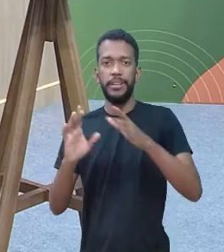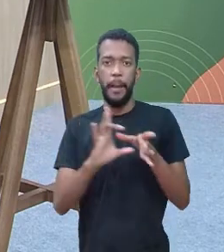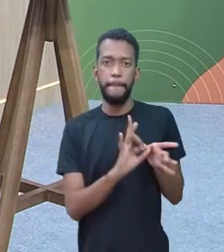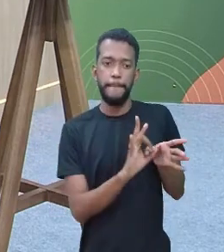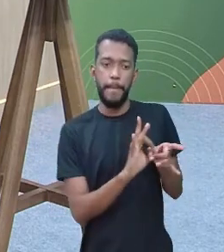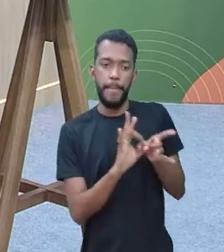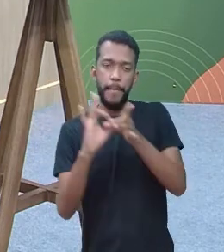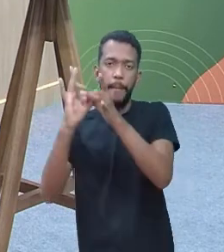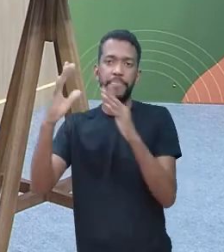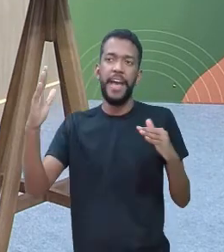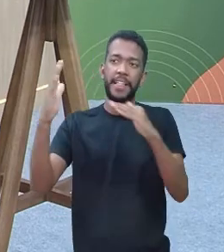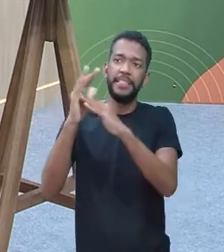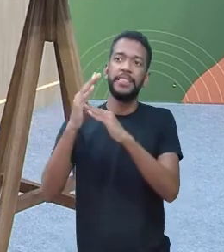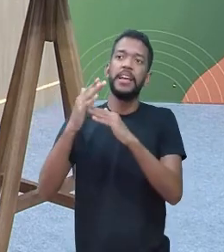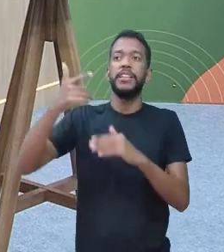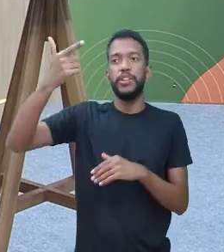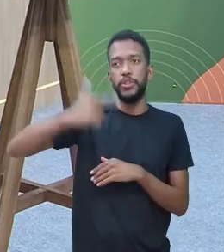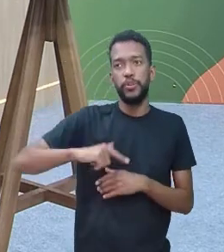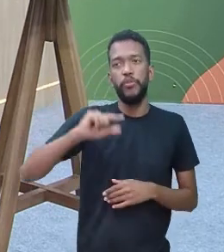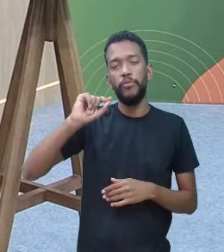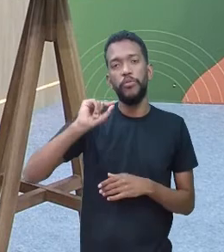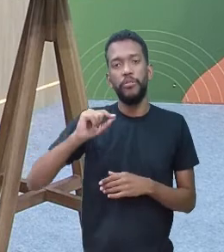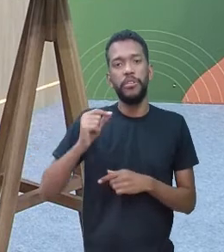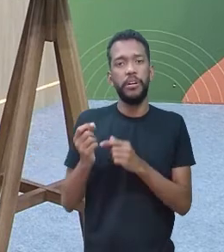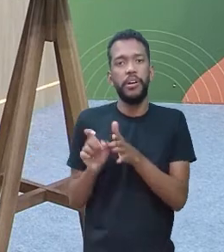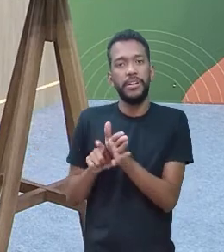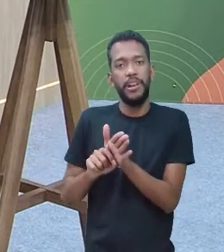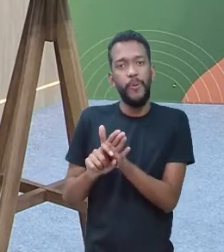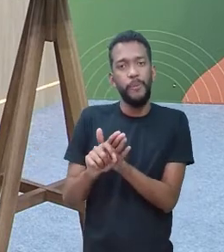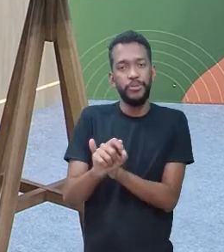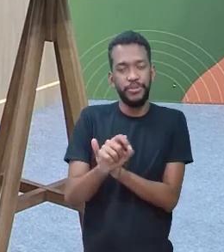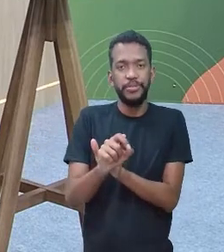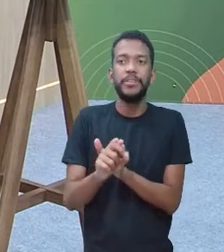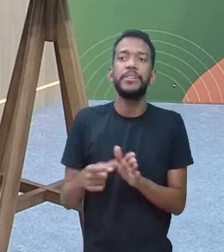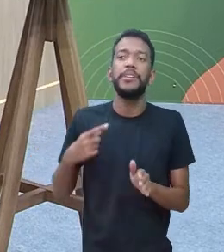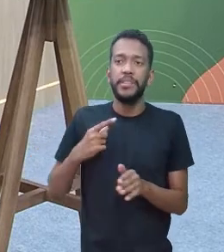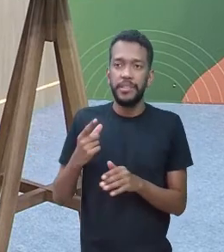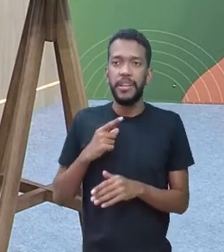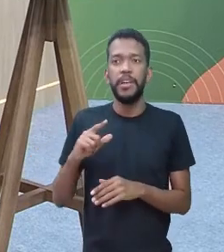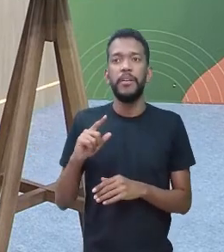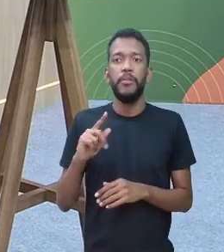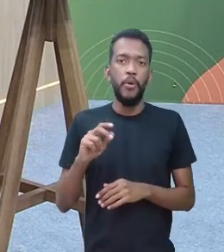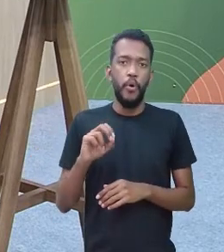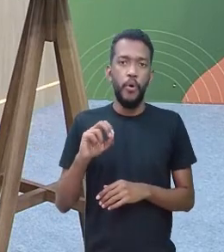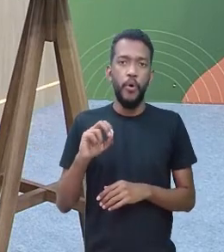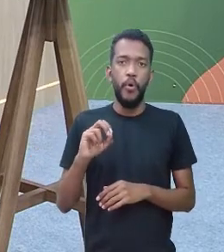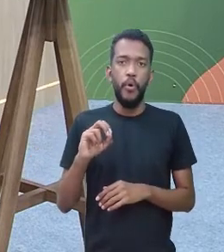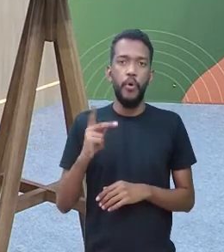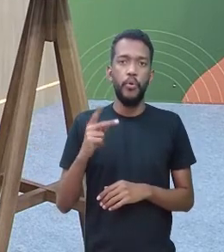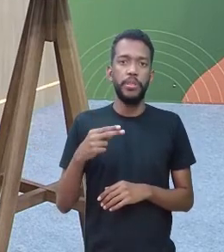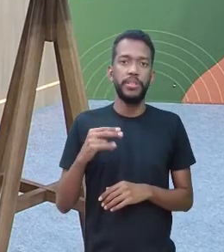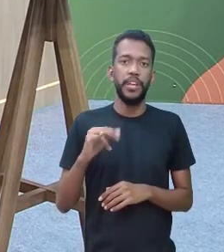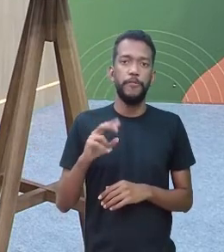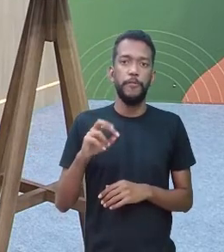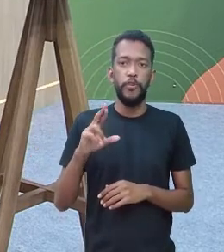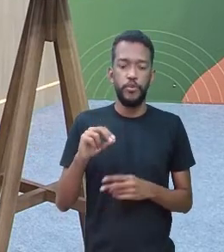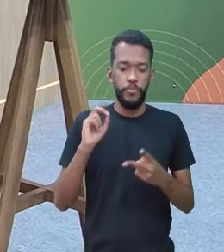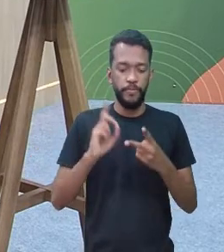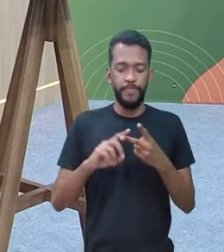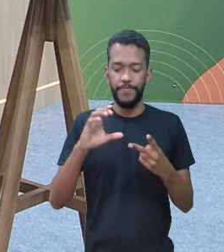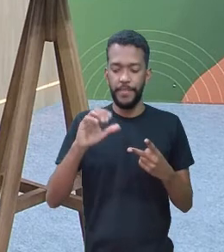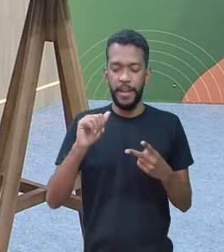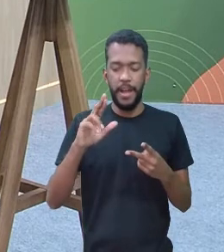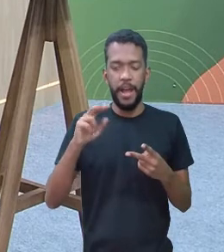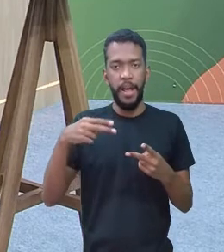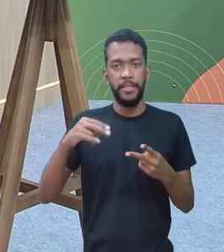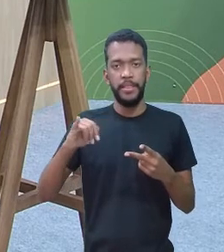decompositores. Então, eu tenho aqui onívoros, eu tenho carnívoros, eu tenho herbívoros e os decompositores, eles têm